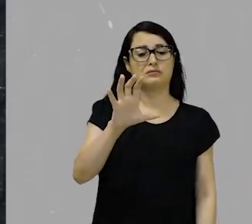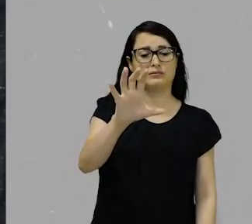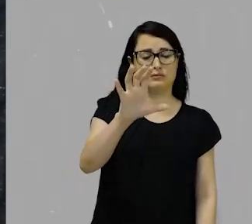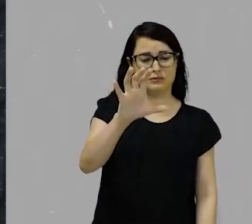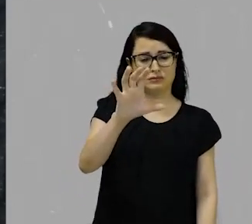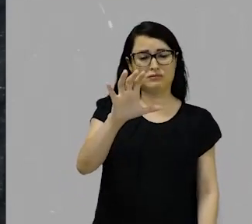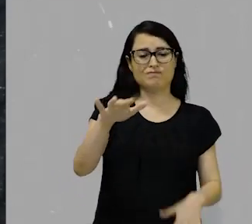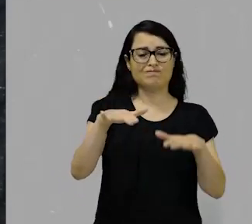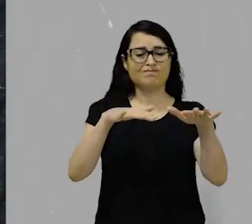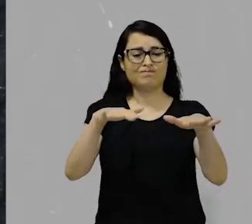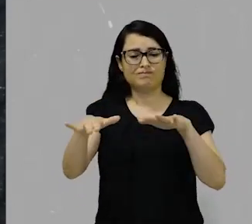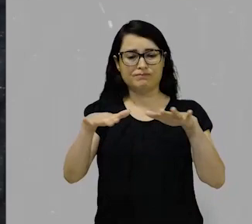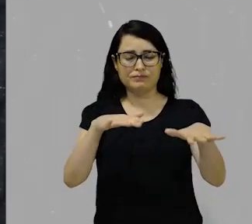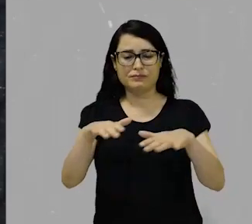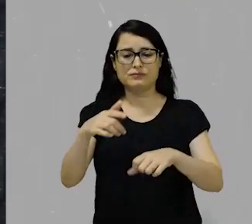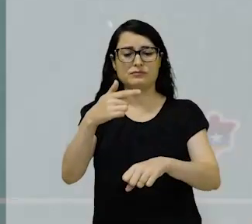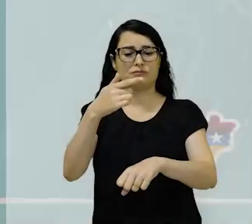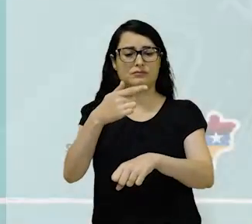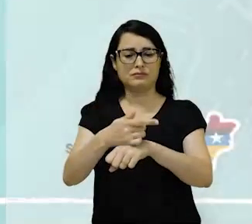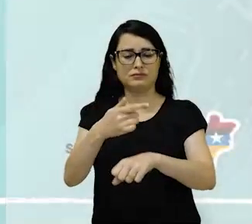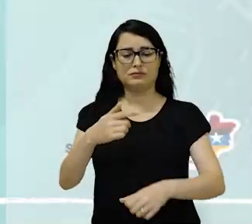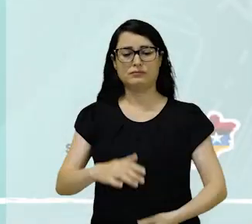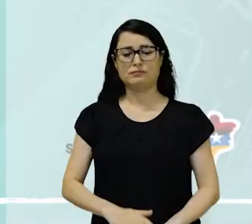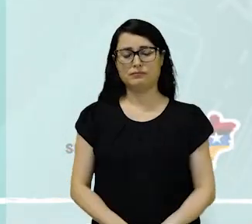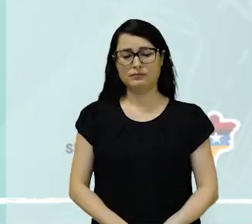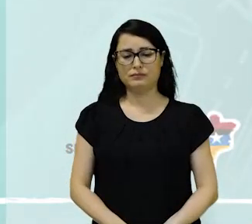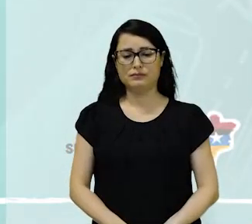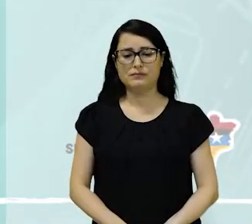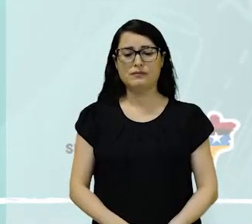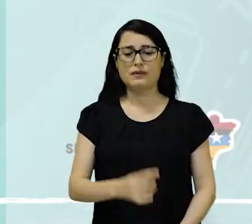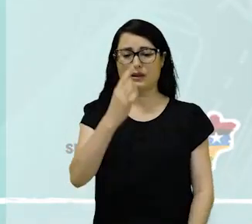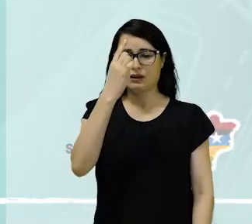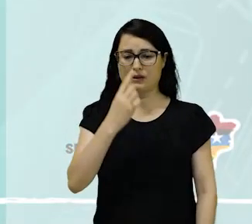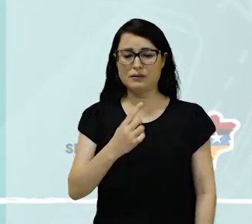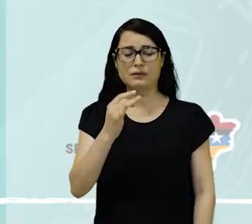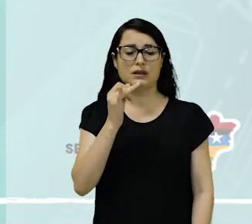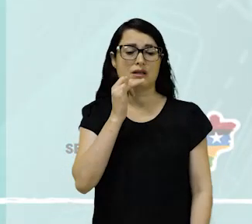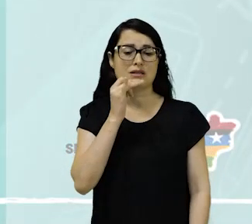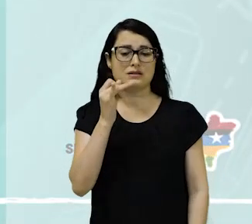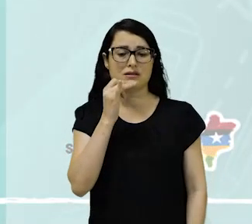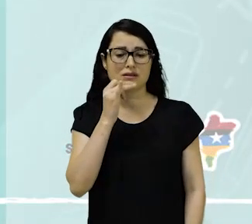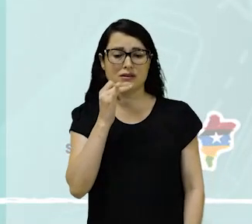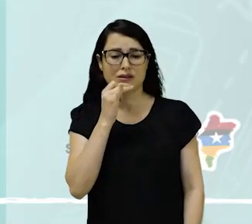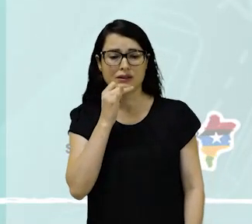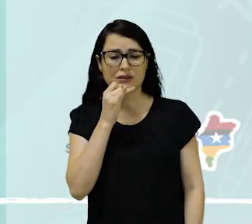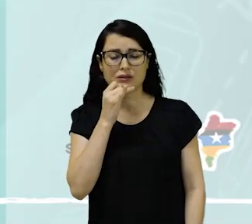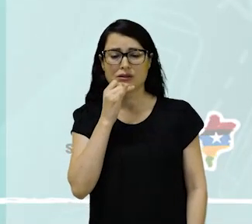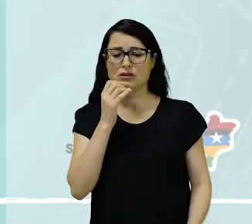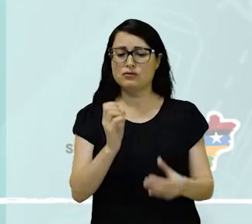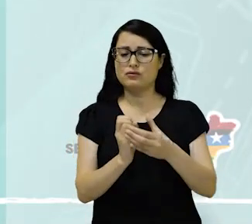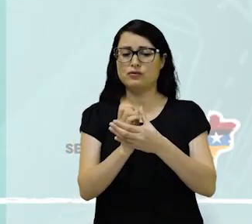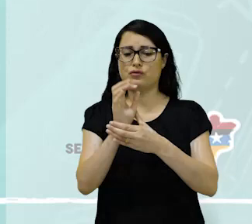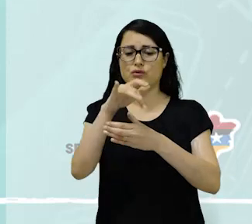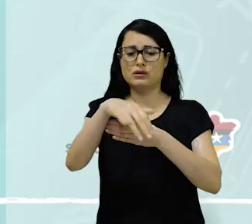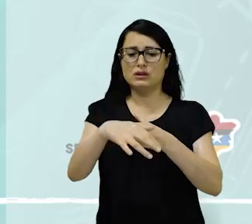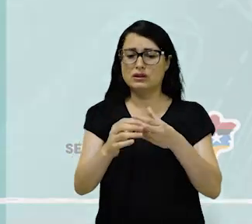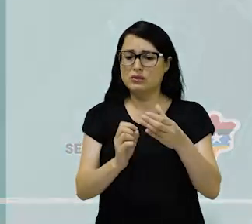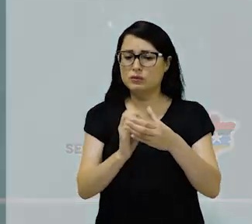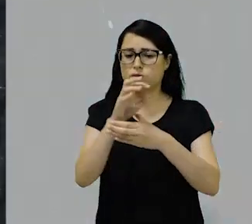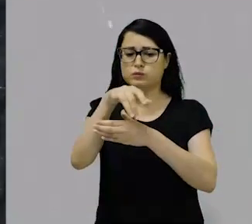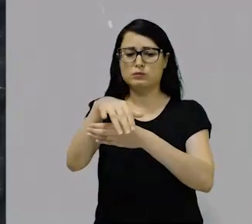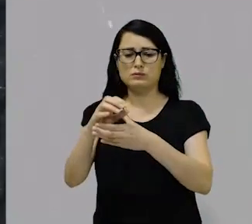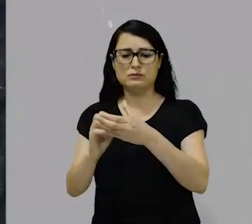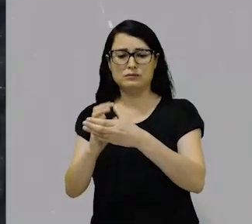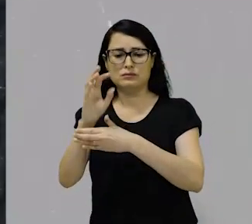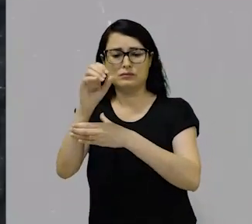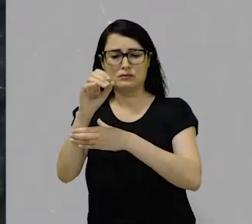instável geologicamente, tá? Vamos olhar, por exemplo, aqui na imagem, vocês vão perceber, por exemplo, bem aqui, olha a quantidade de vulcões que existe nessa região, entre a